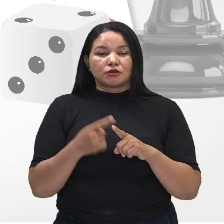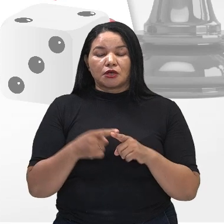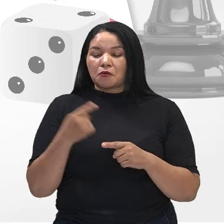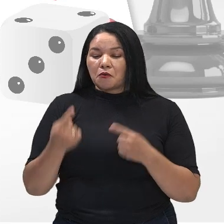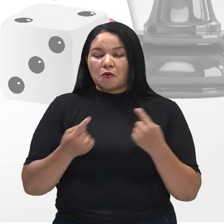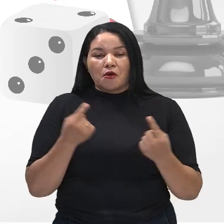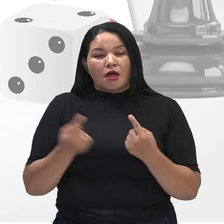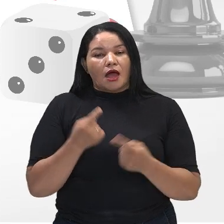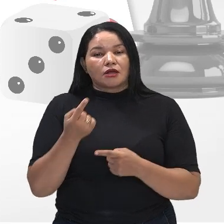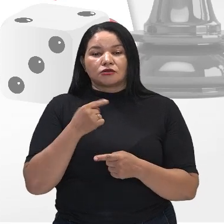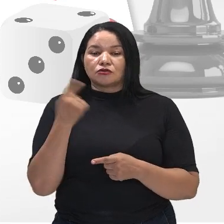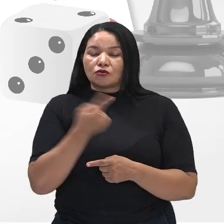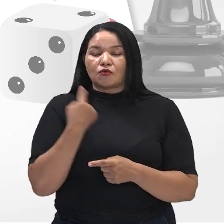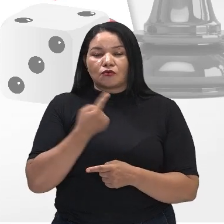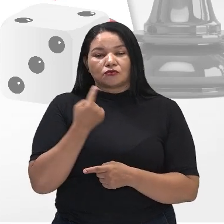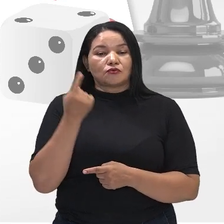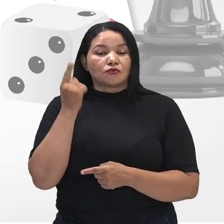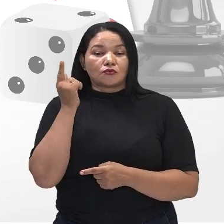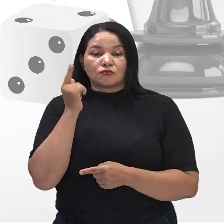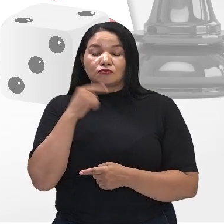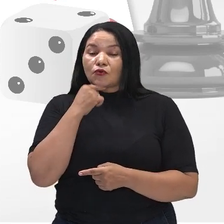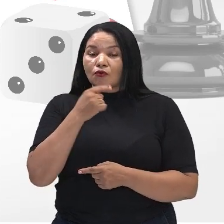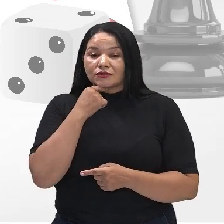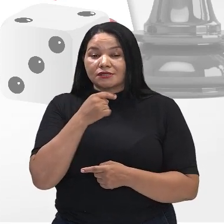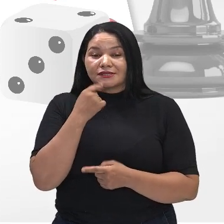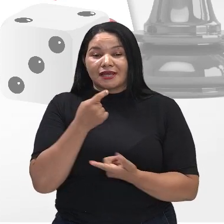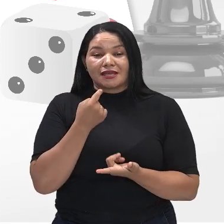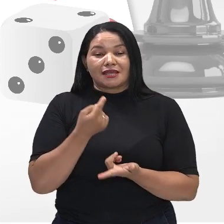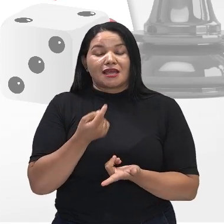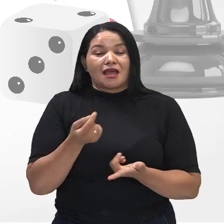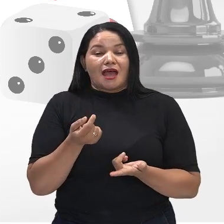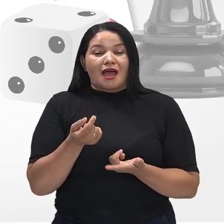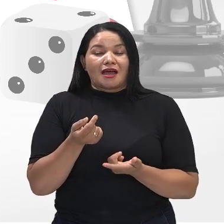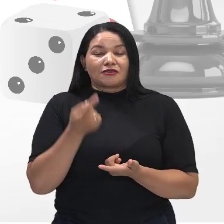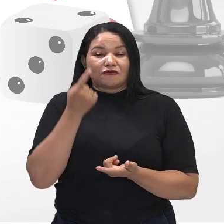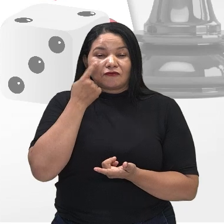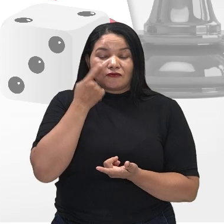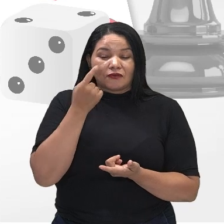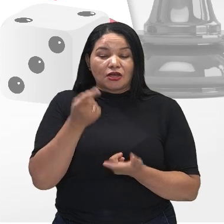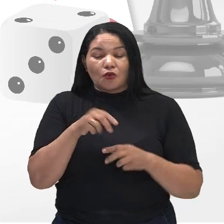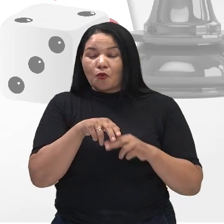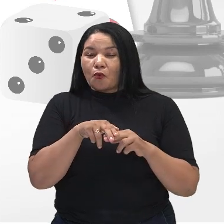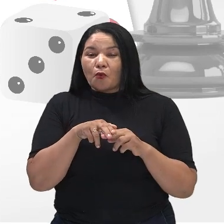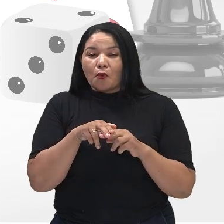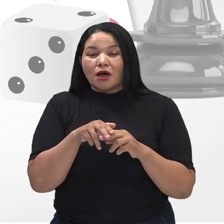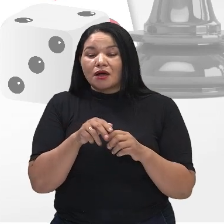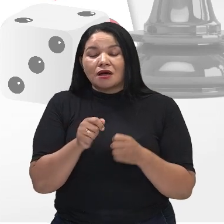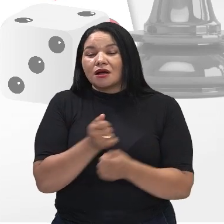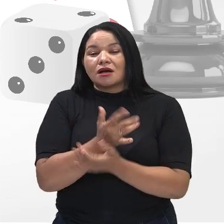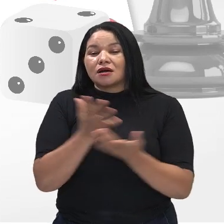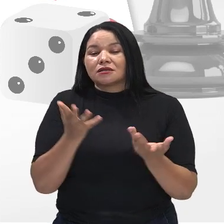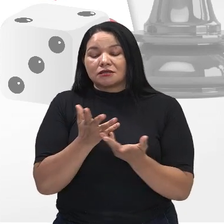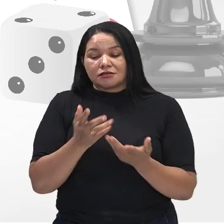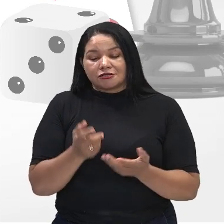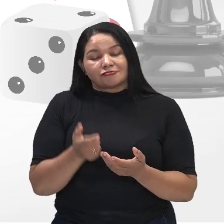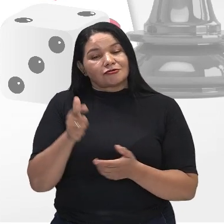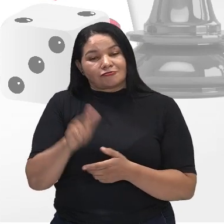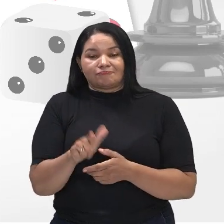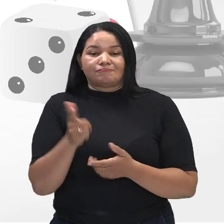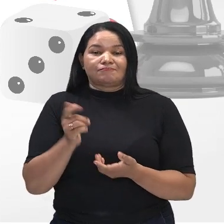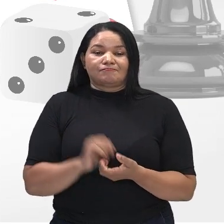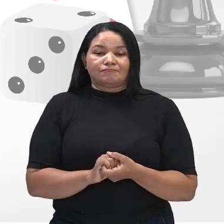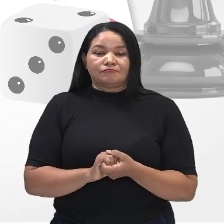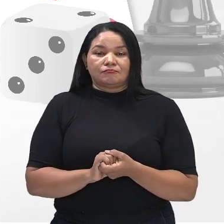determinar quando e quantas vezes irão acontecer um certo experimento, tá bom? Agora, dentro do